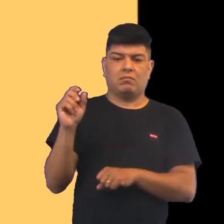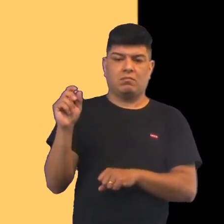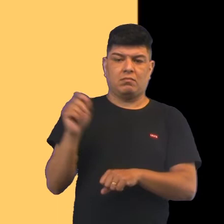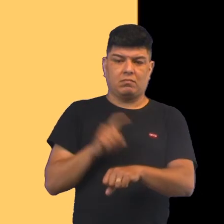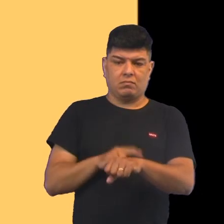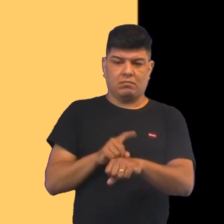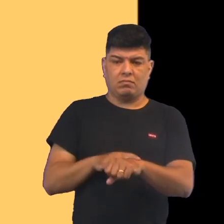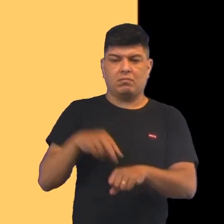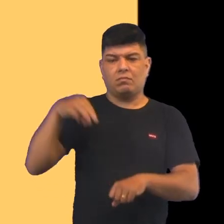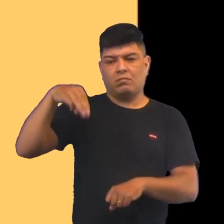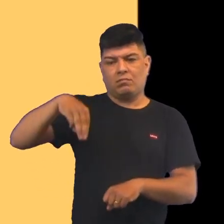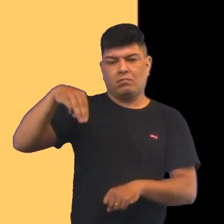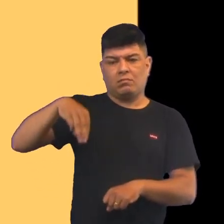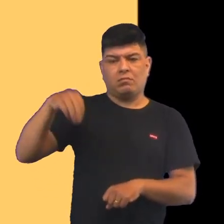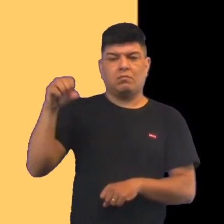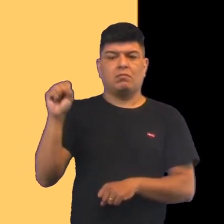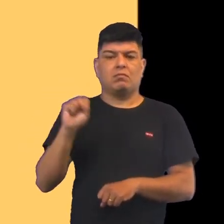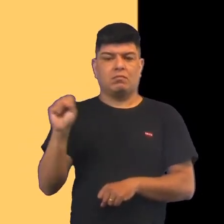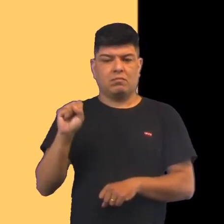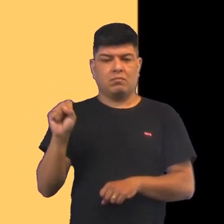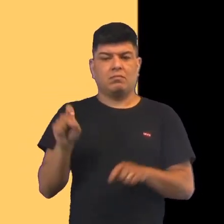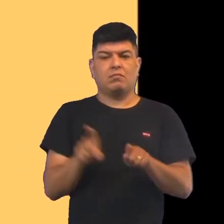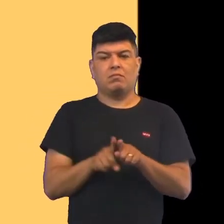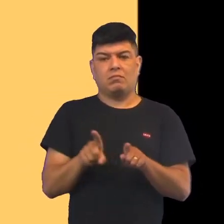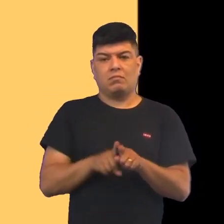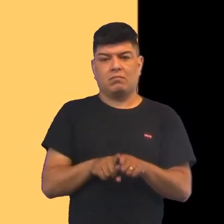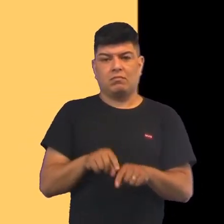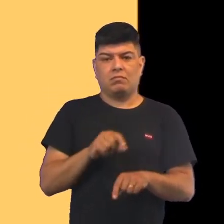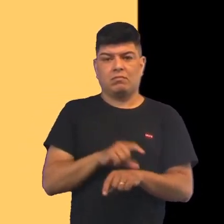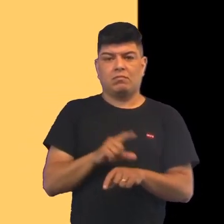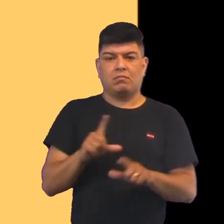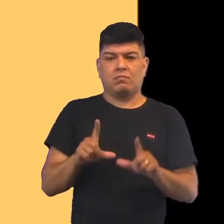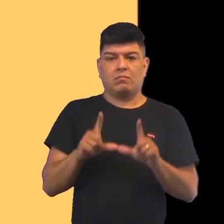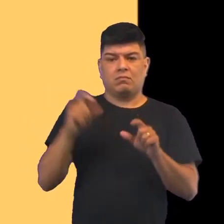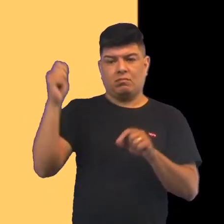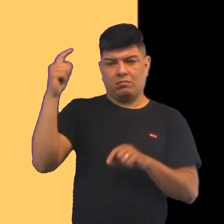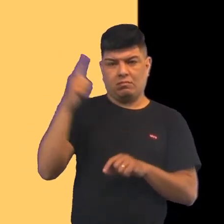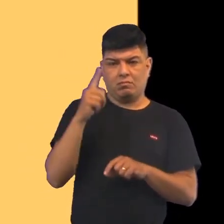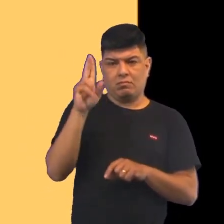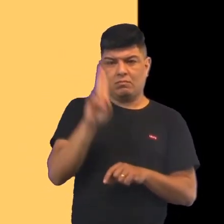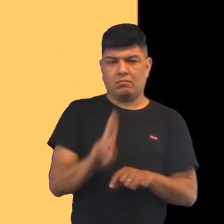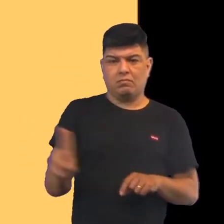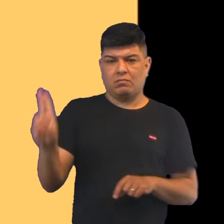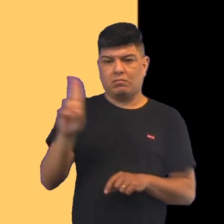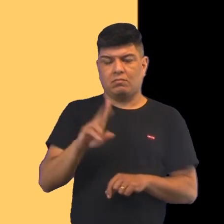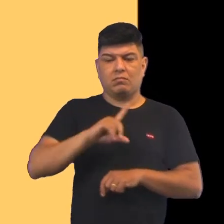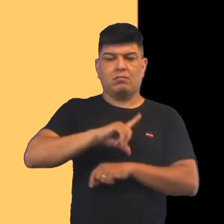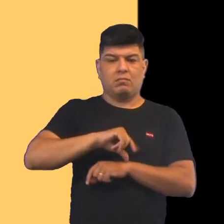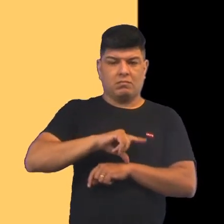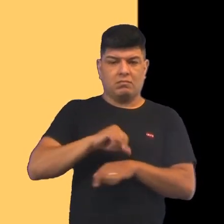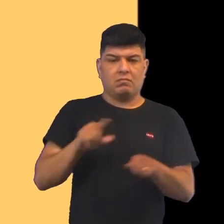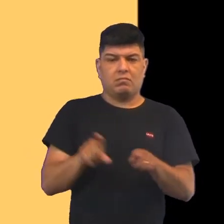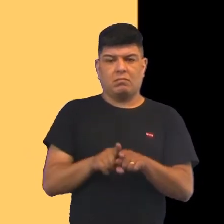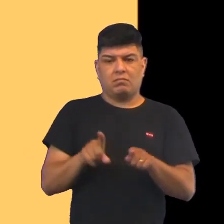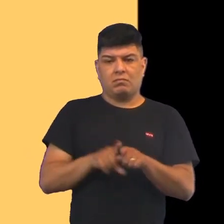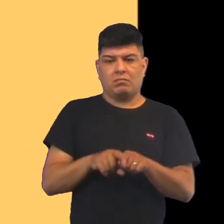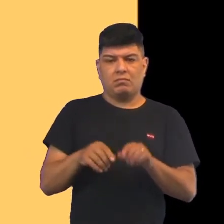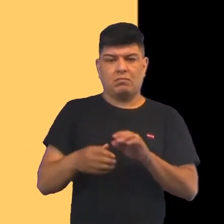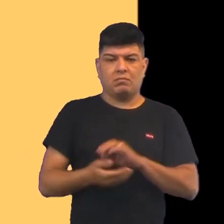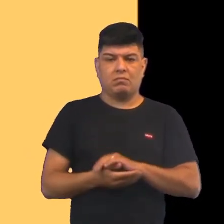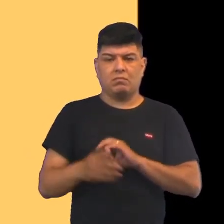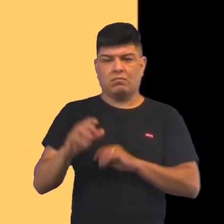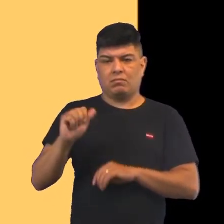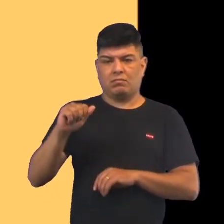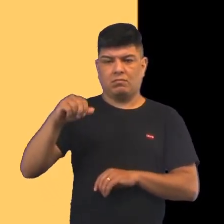minutos, segundos. Relógio de sol, utilizado para medir as horas.